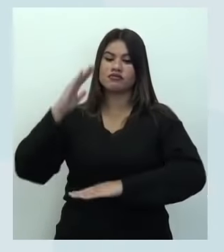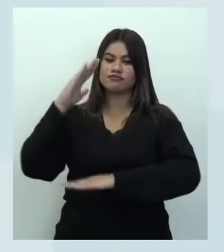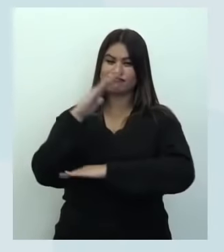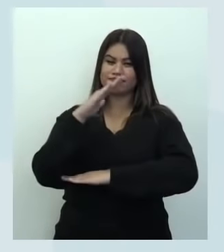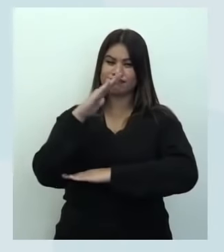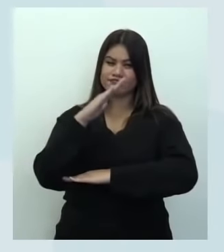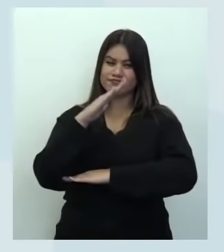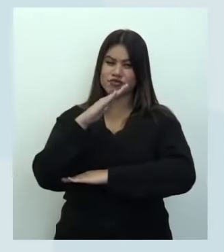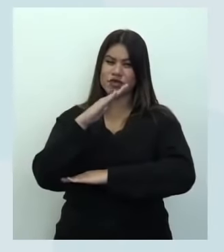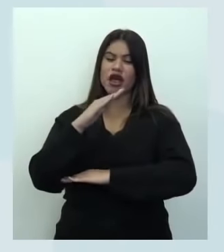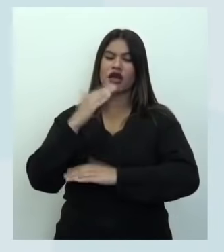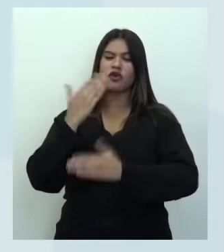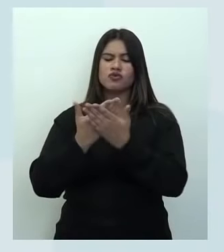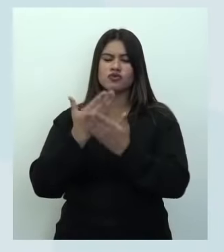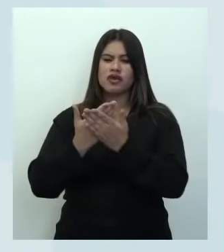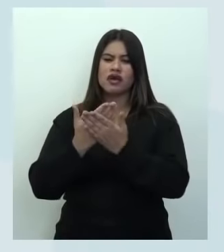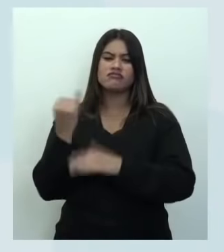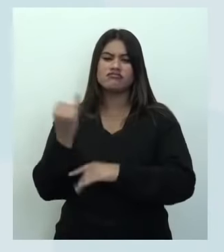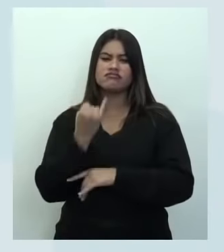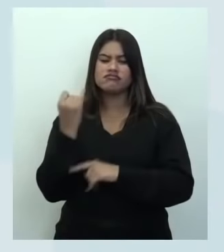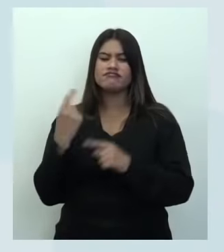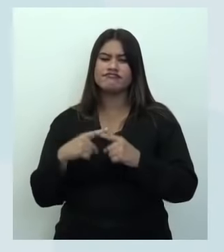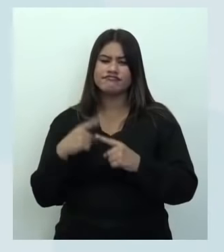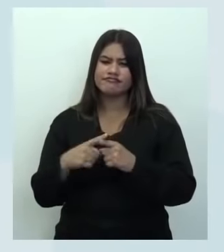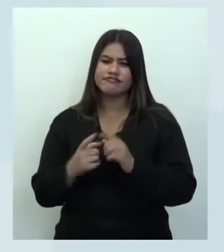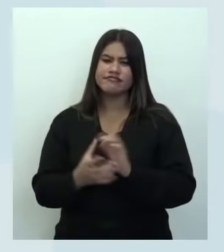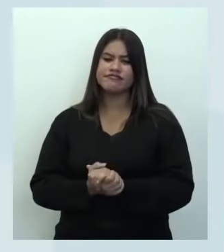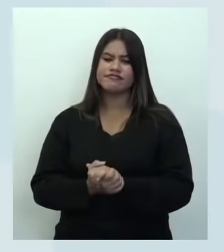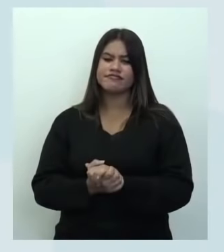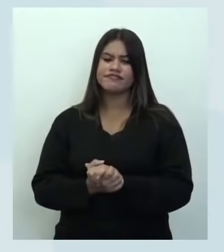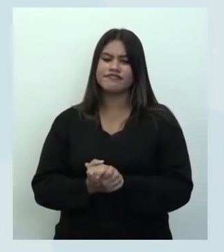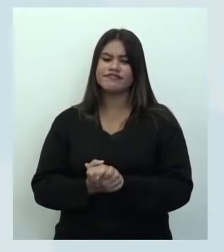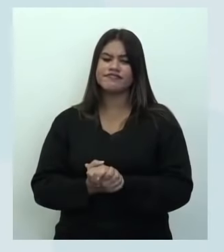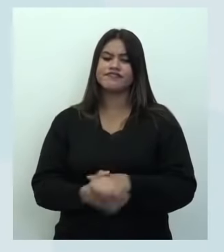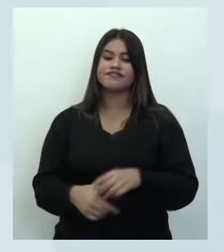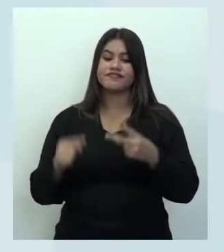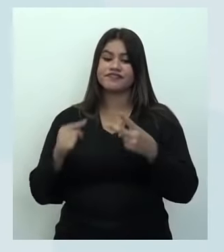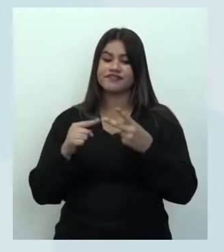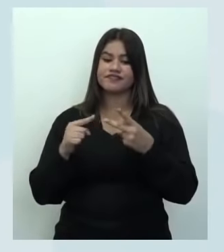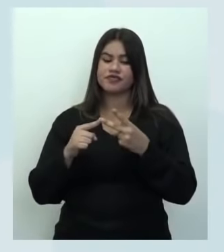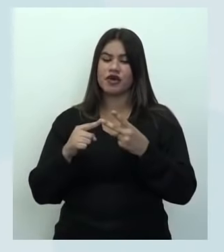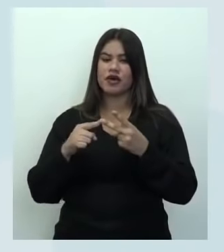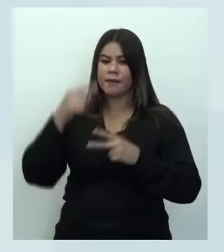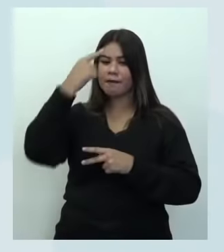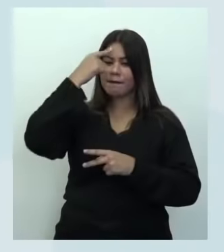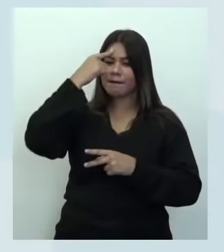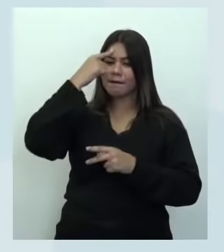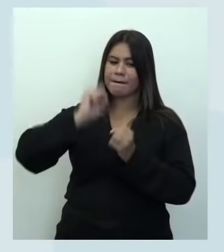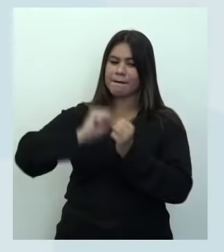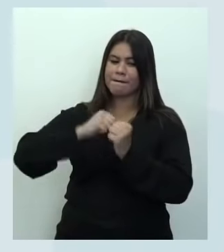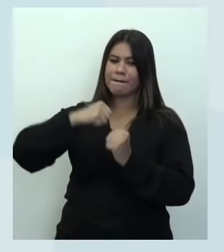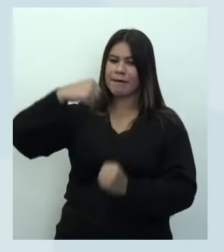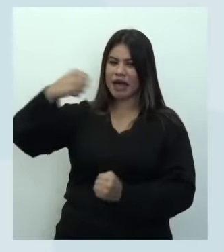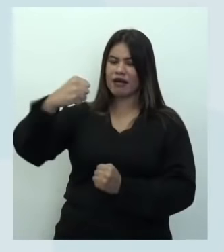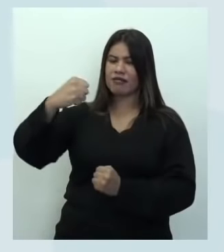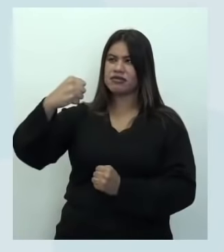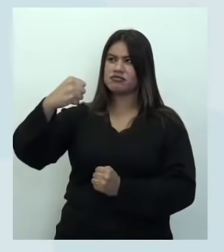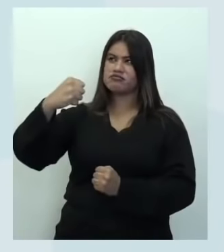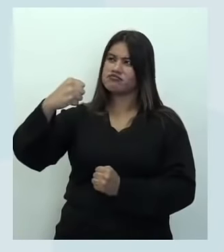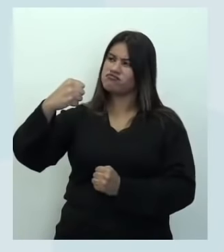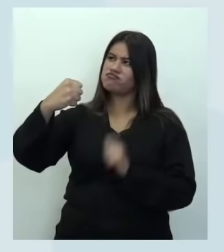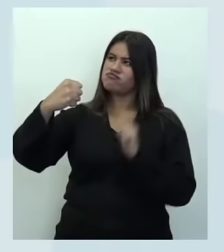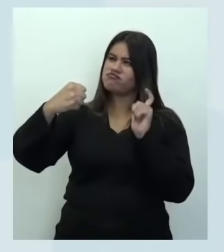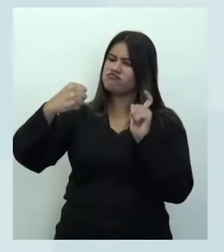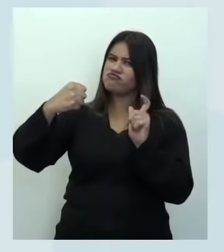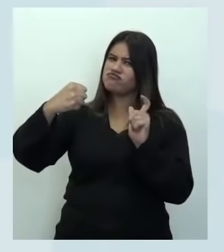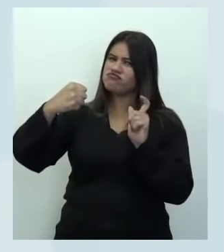estudar cartografia. Segunda questão, quando você pensa em mapas, qual a palavra que vem em sua